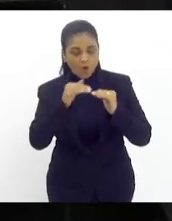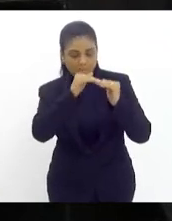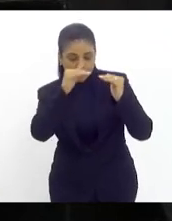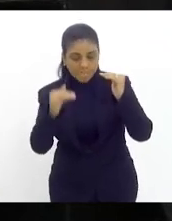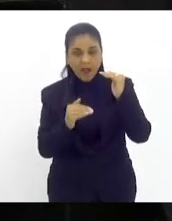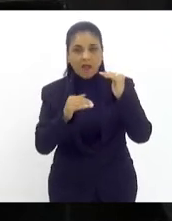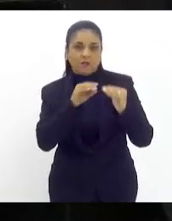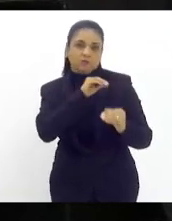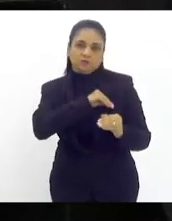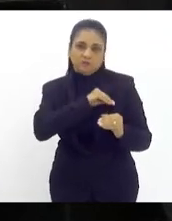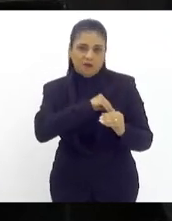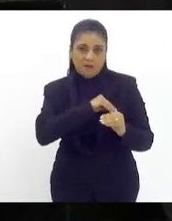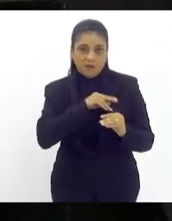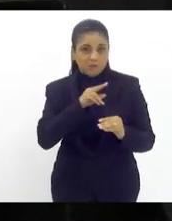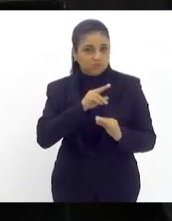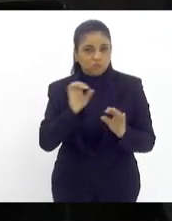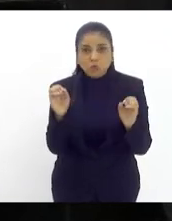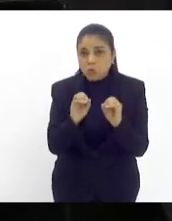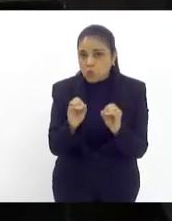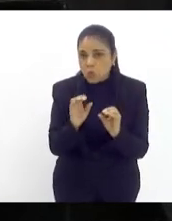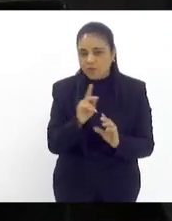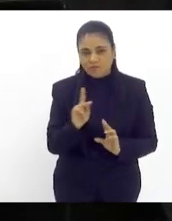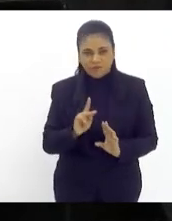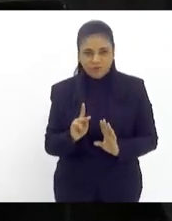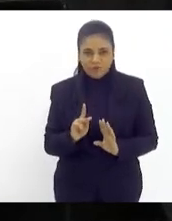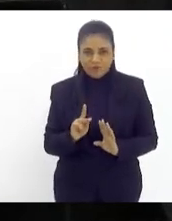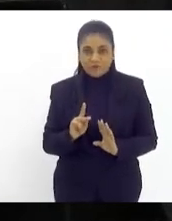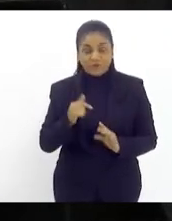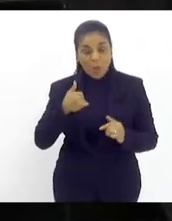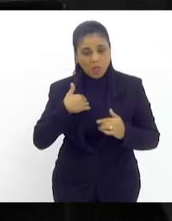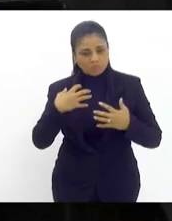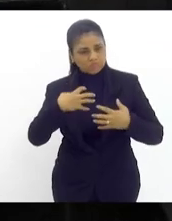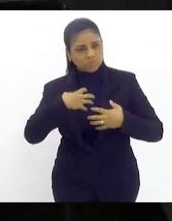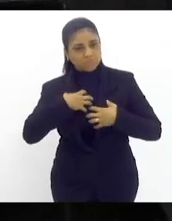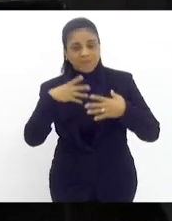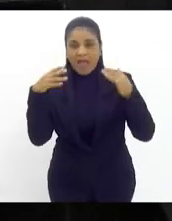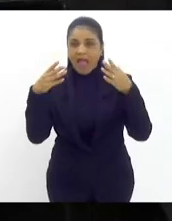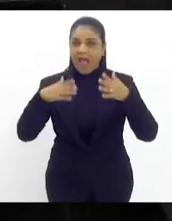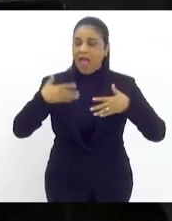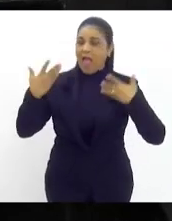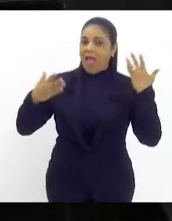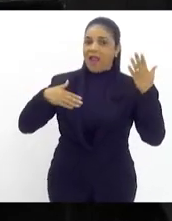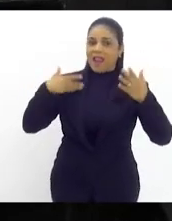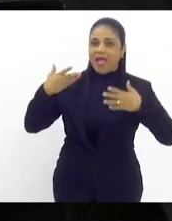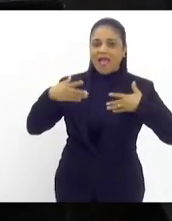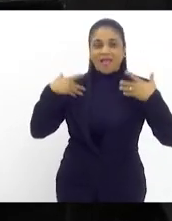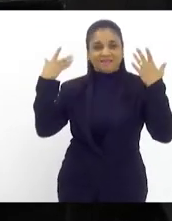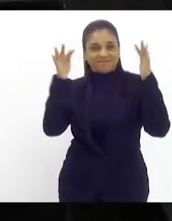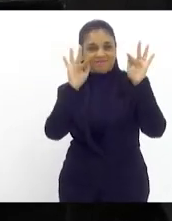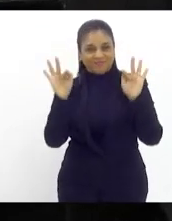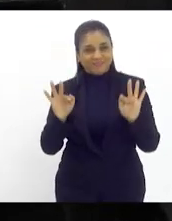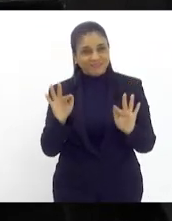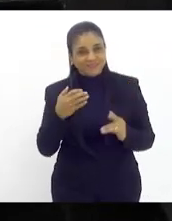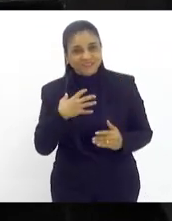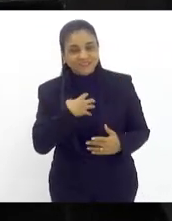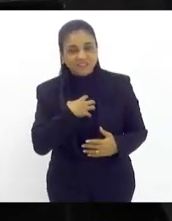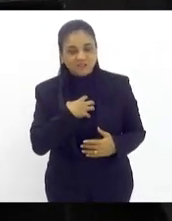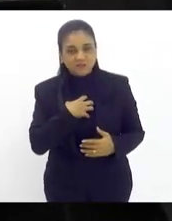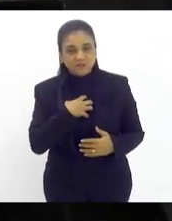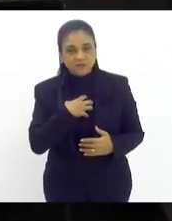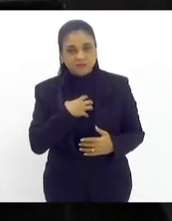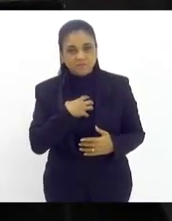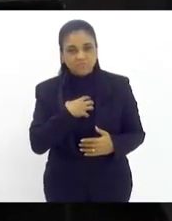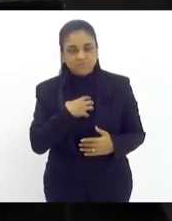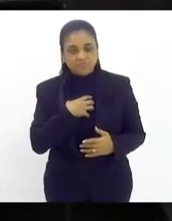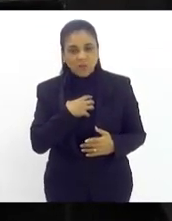num primeiro momento nos encheu de alegria nos deixou entusiasmados e felizes porém e muito